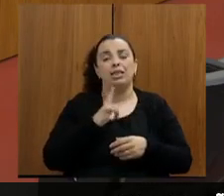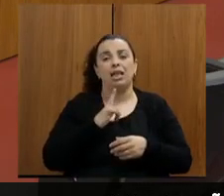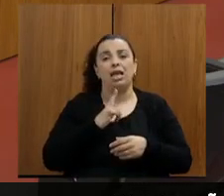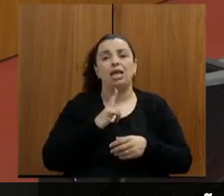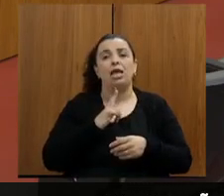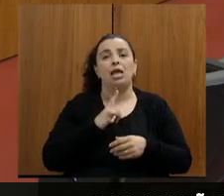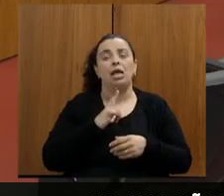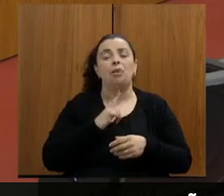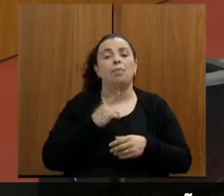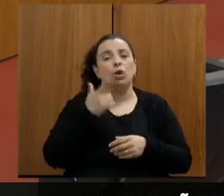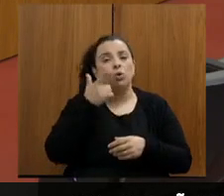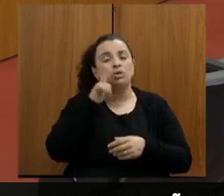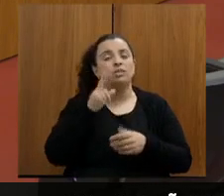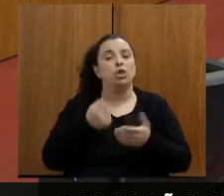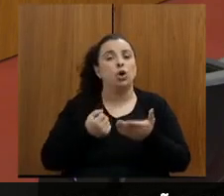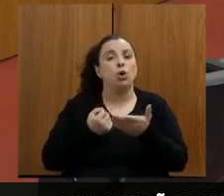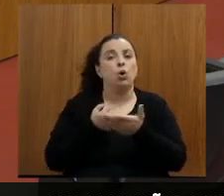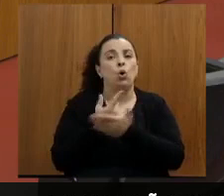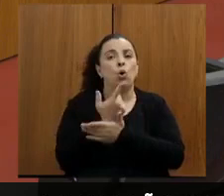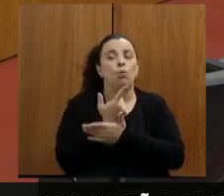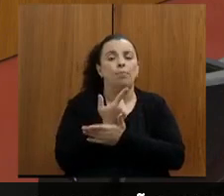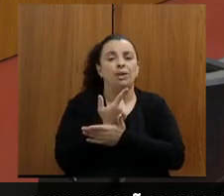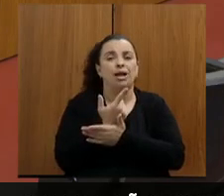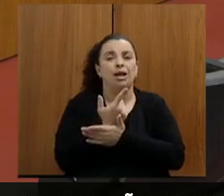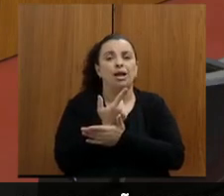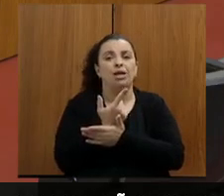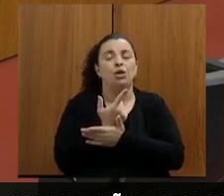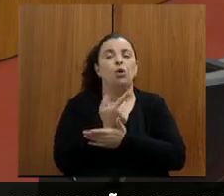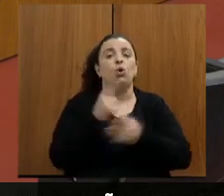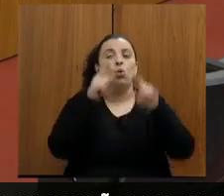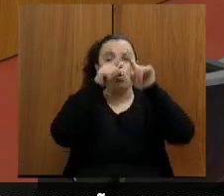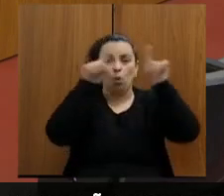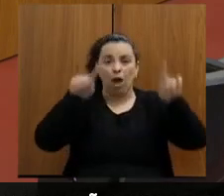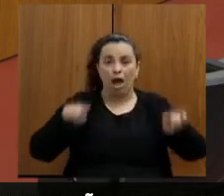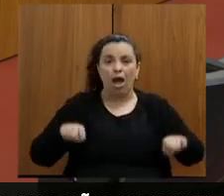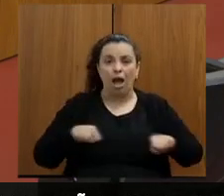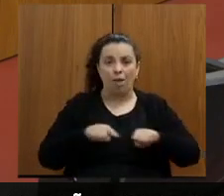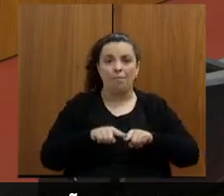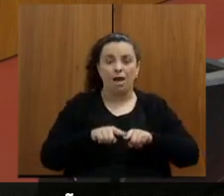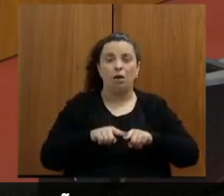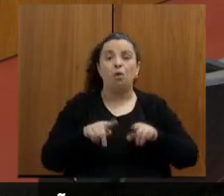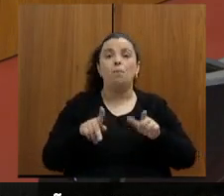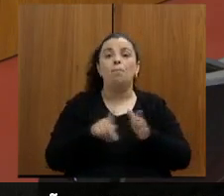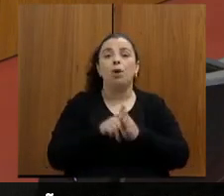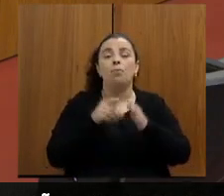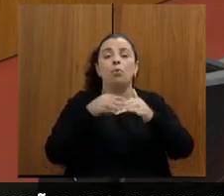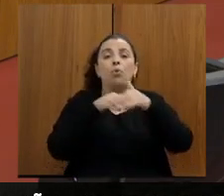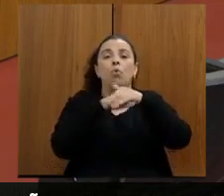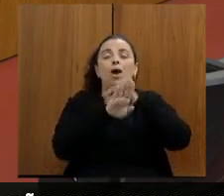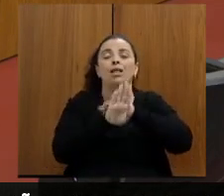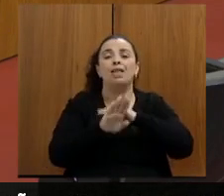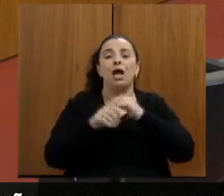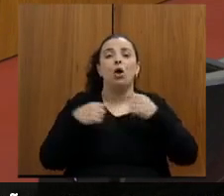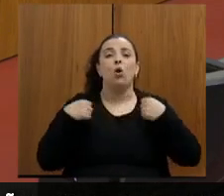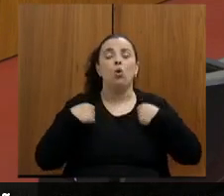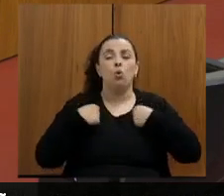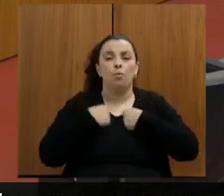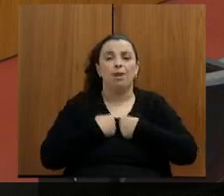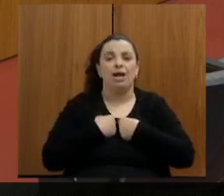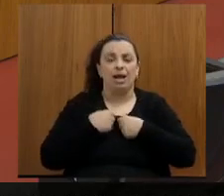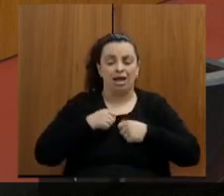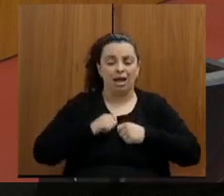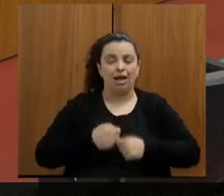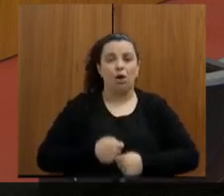aquisição dos armários para brigar o macacão antichama de 3421